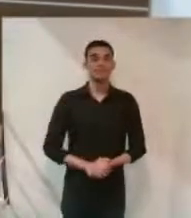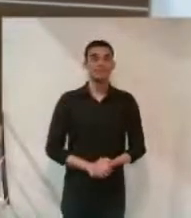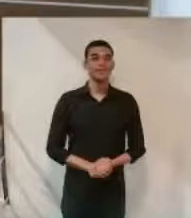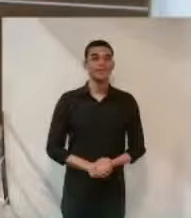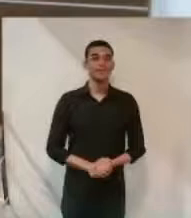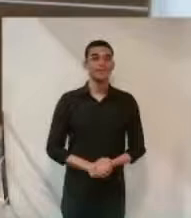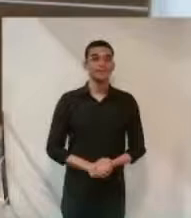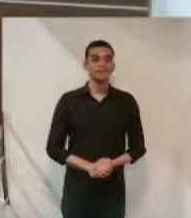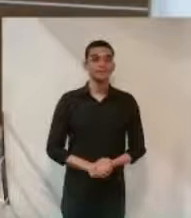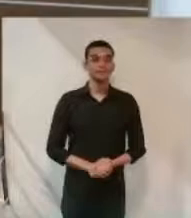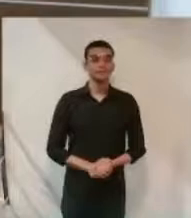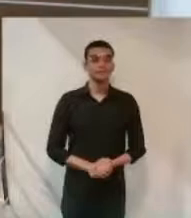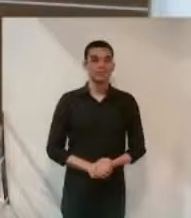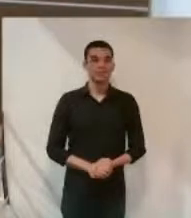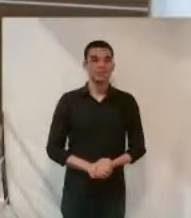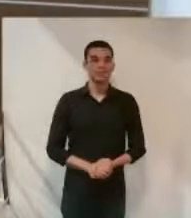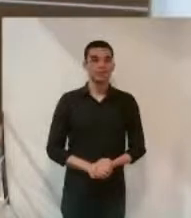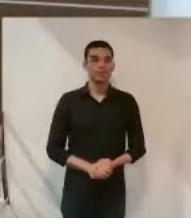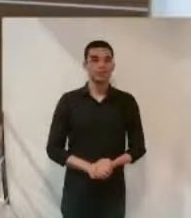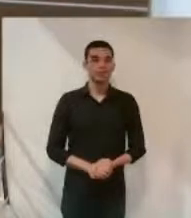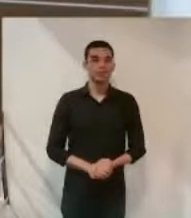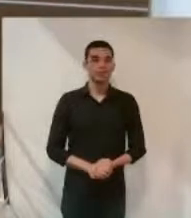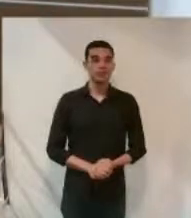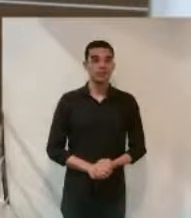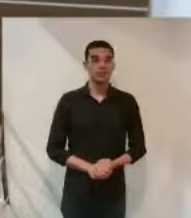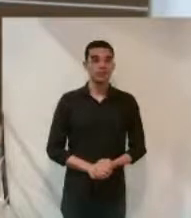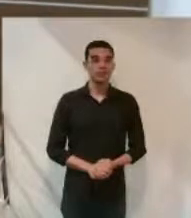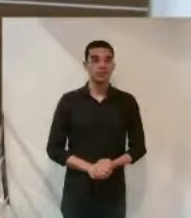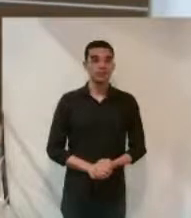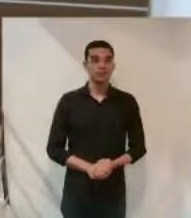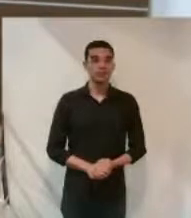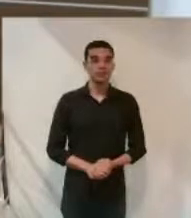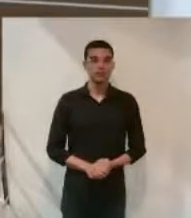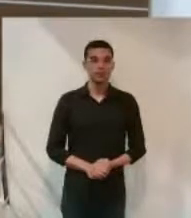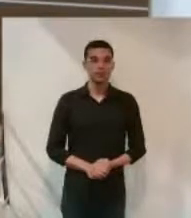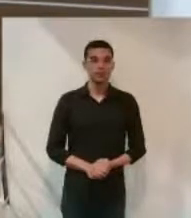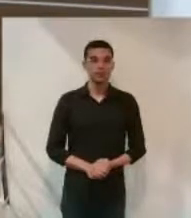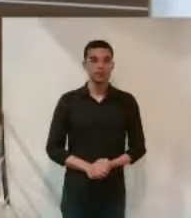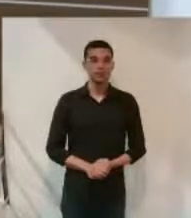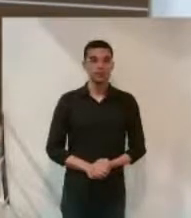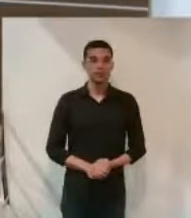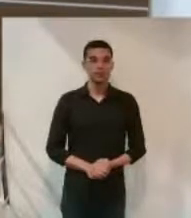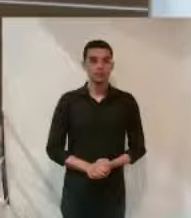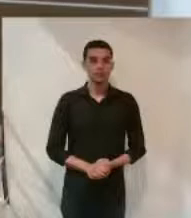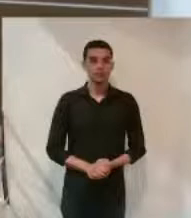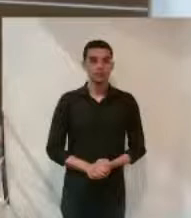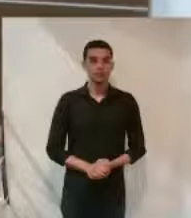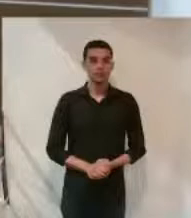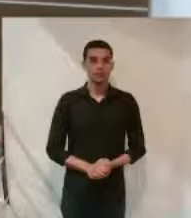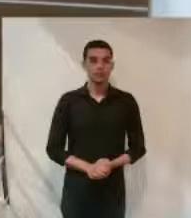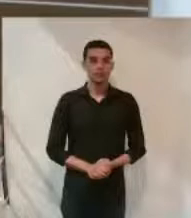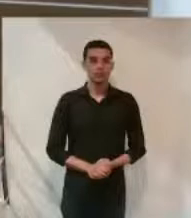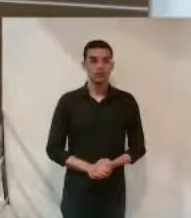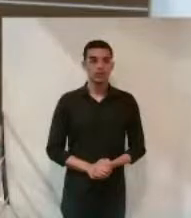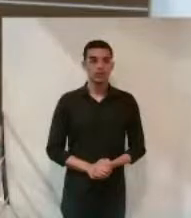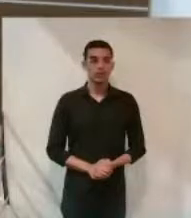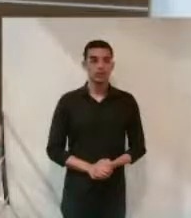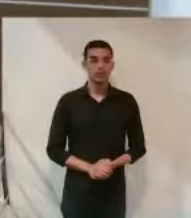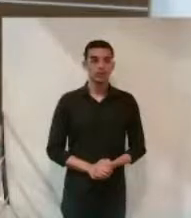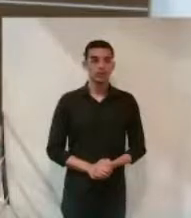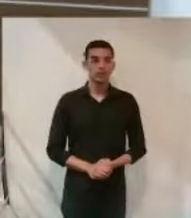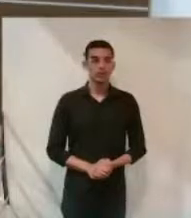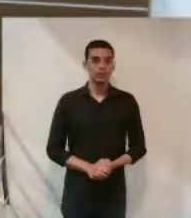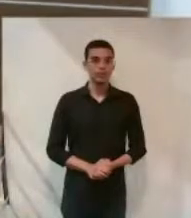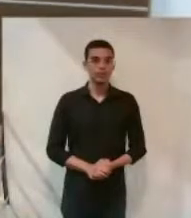Então, existem municípios, gestores municipais, que depositam parte desse resíduo. A gente faz